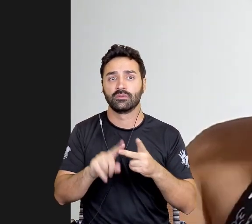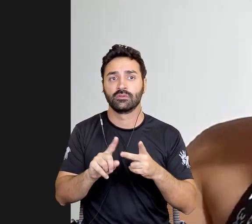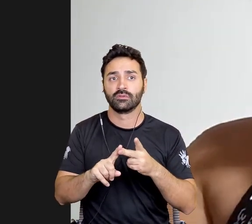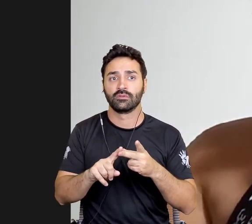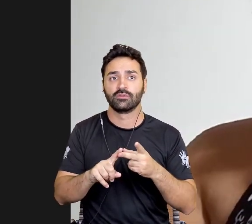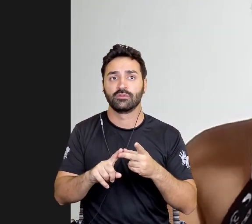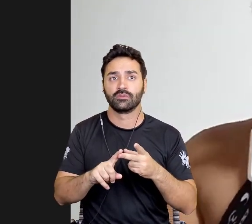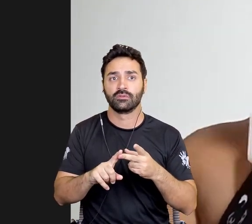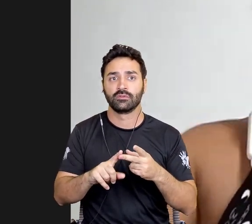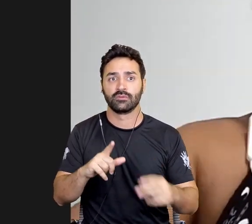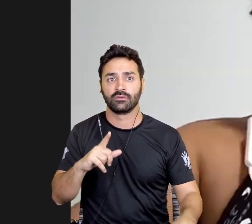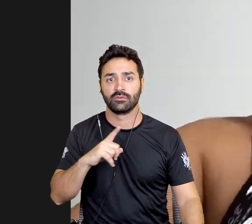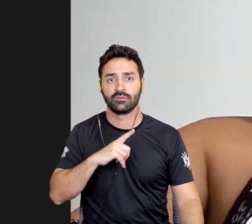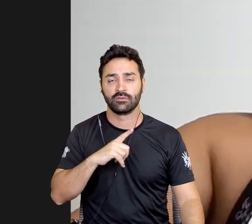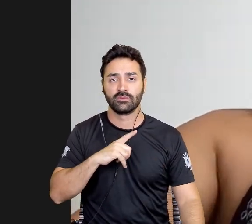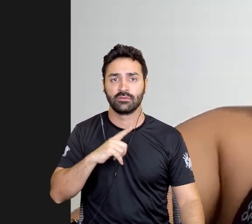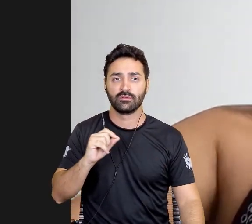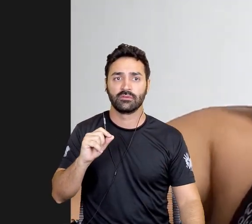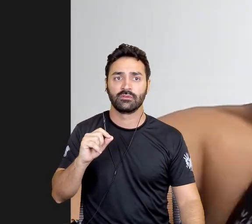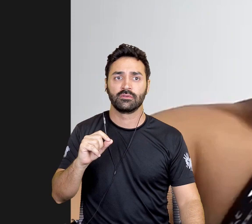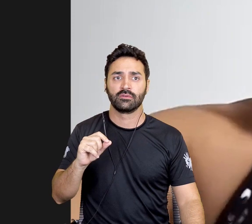sobre a língua de sinais por conta dele.